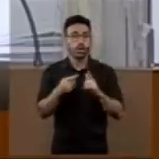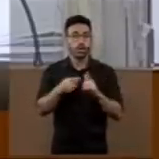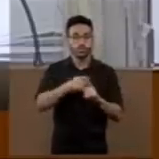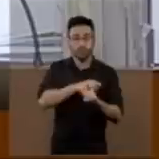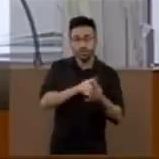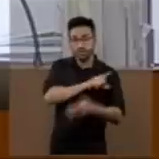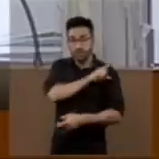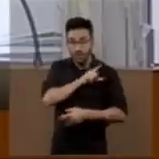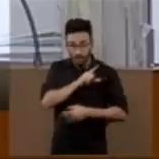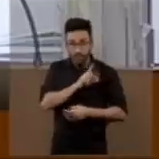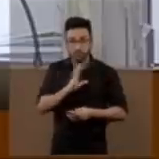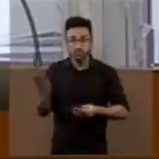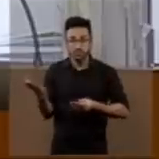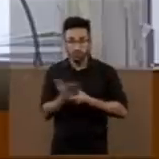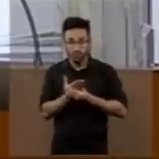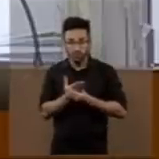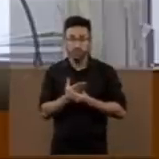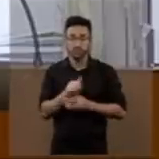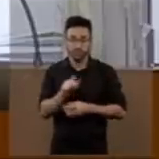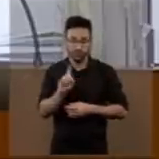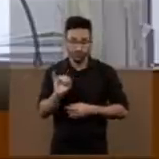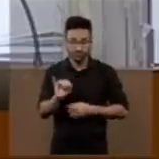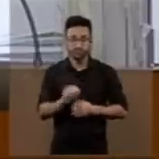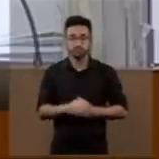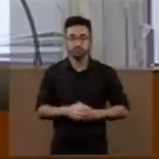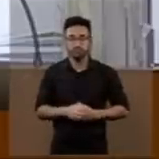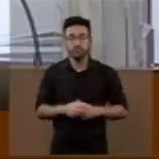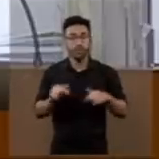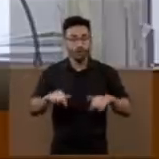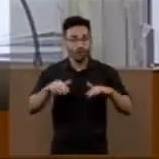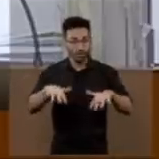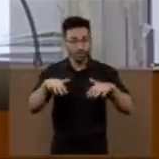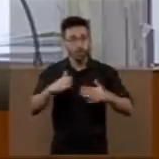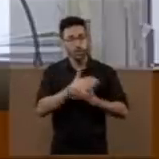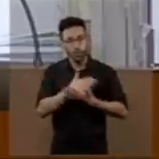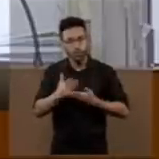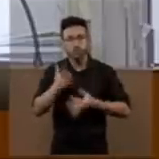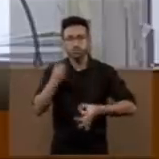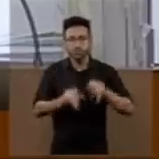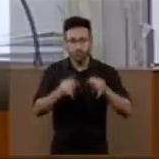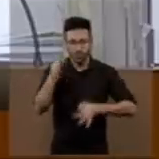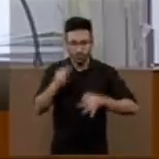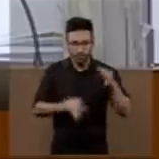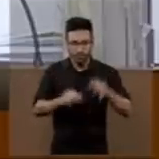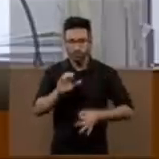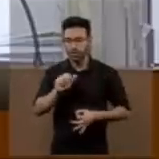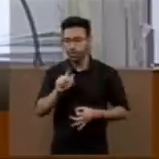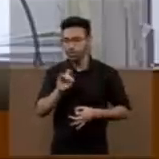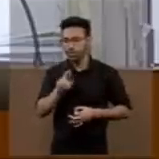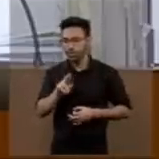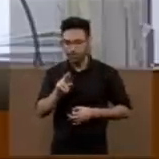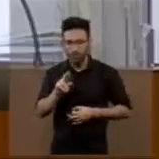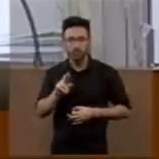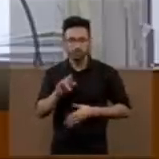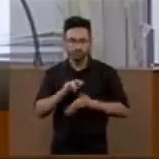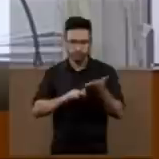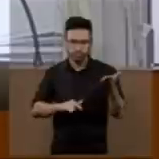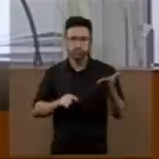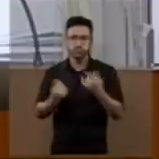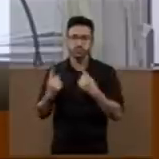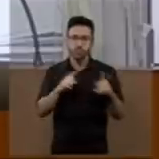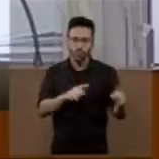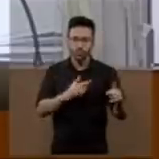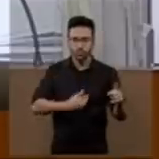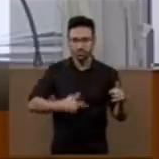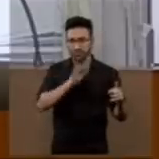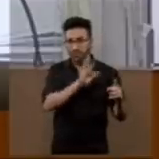do ajuizamento da presente ação direta, este plenário iniciou o julgamento da ação cautelar 1657, ajuizada contra a